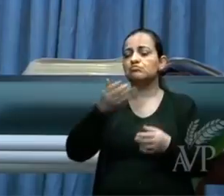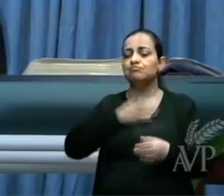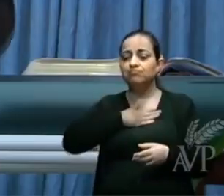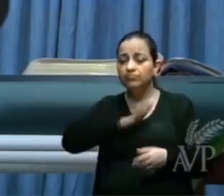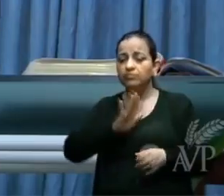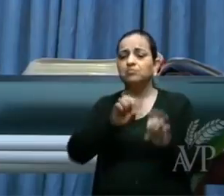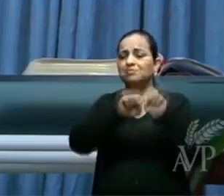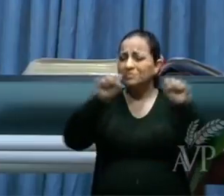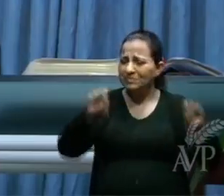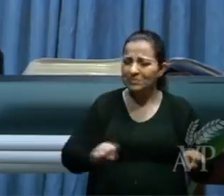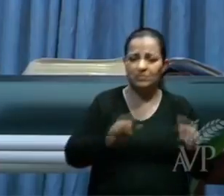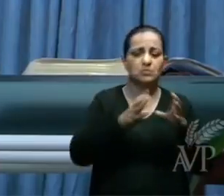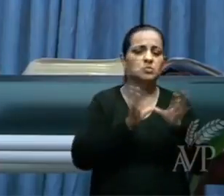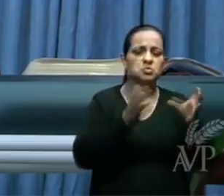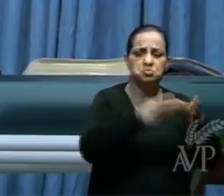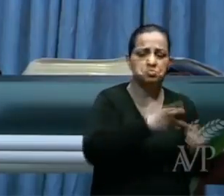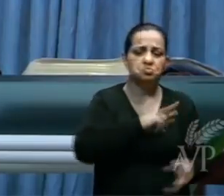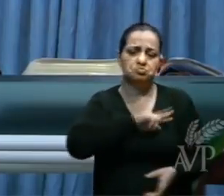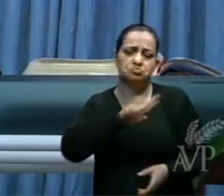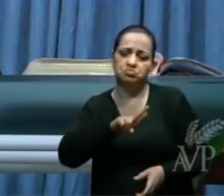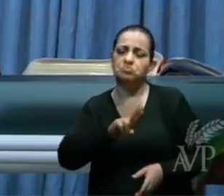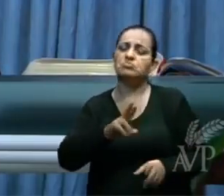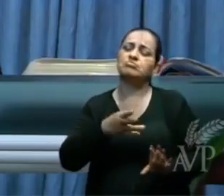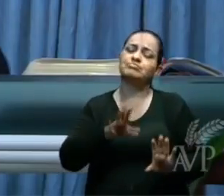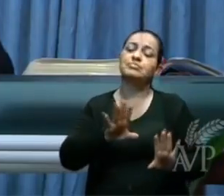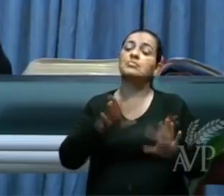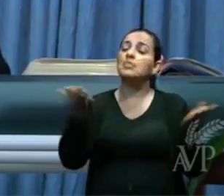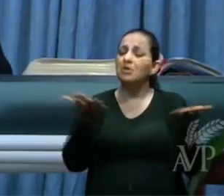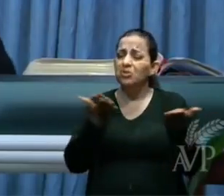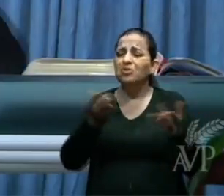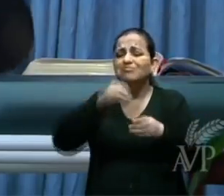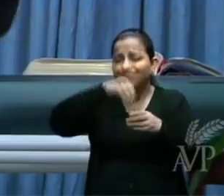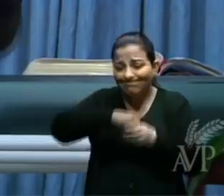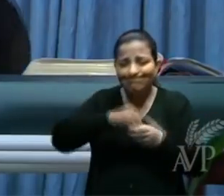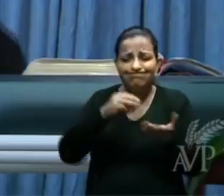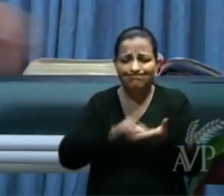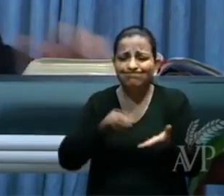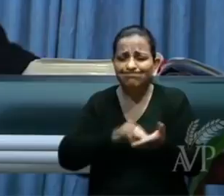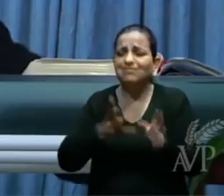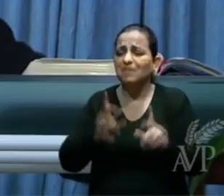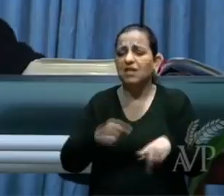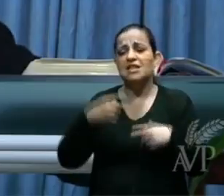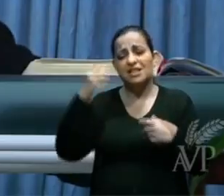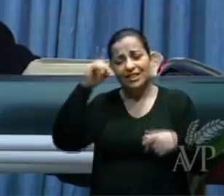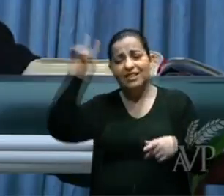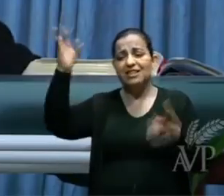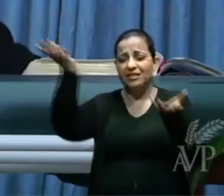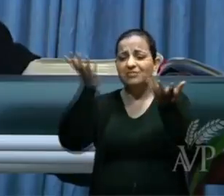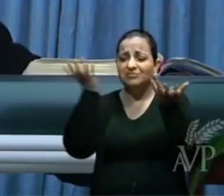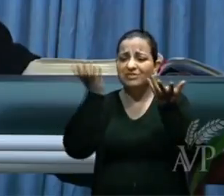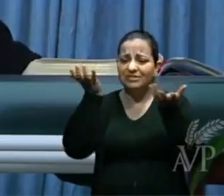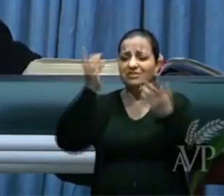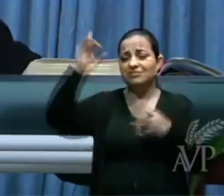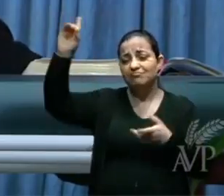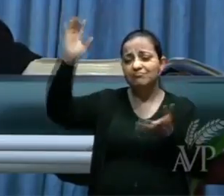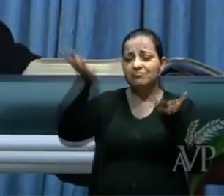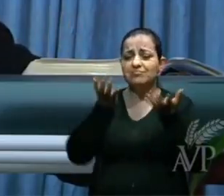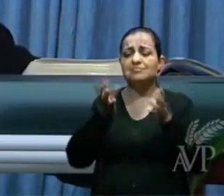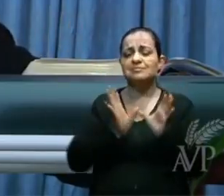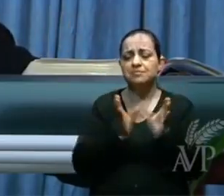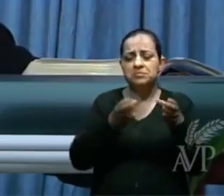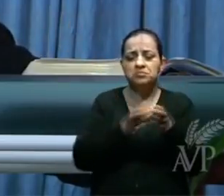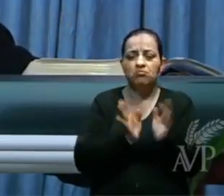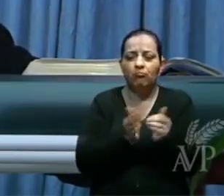sistemas os grupos religiosos agora dentro da mensagem deus vai aceitar isso esses grupos